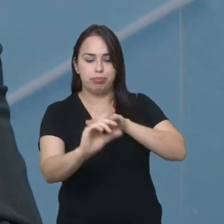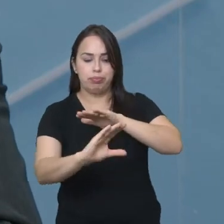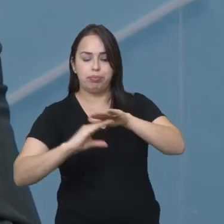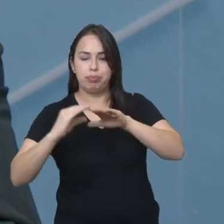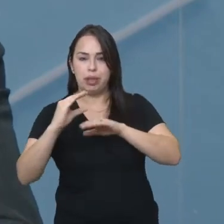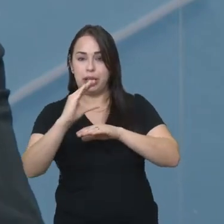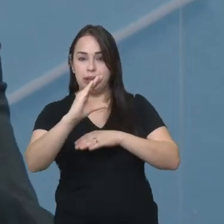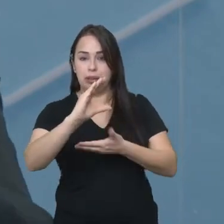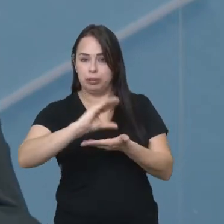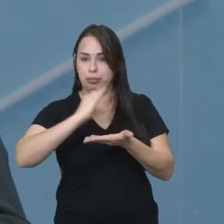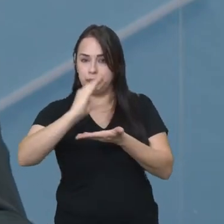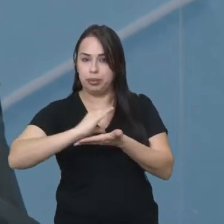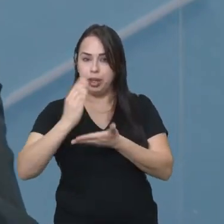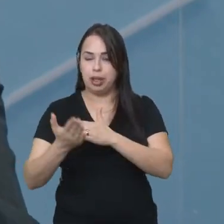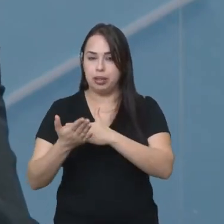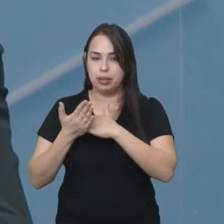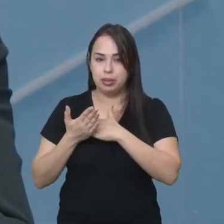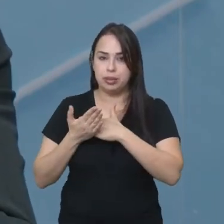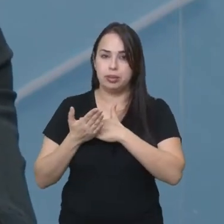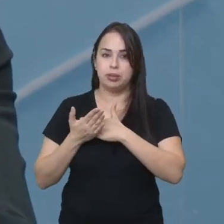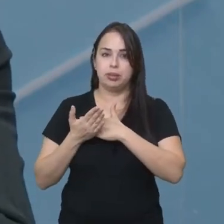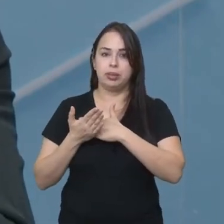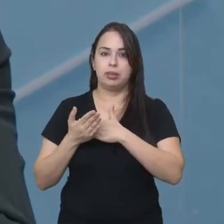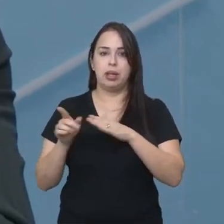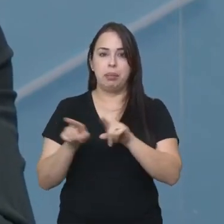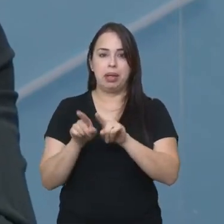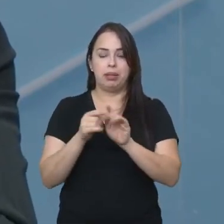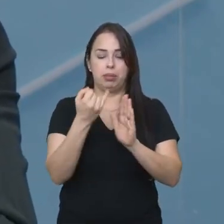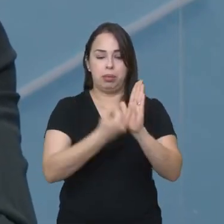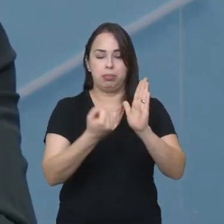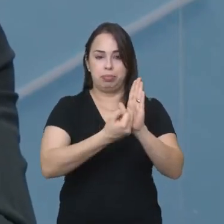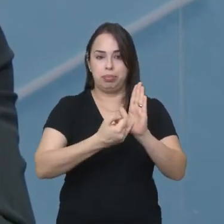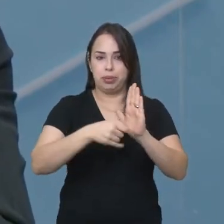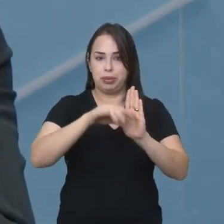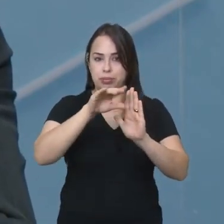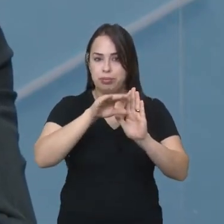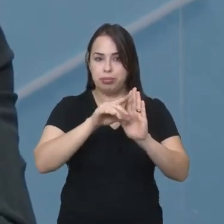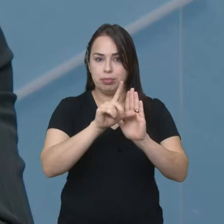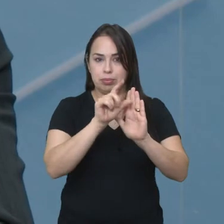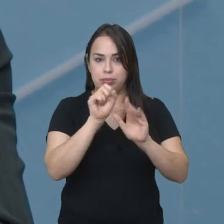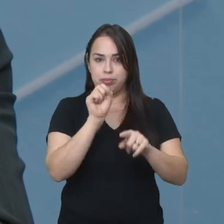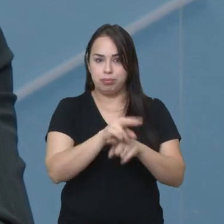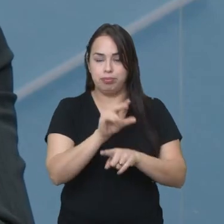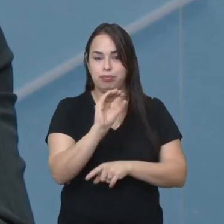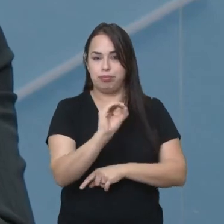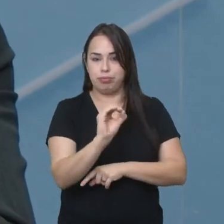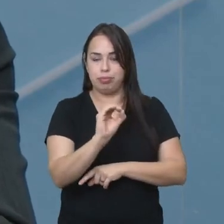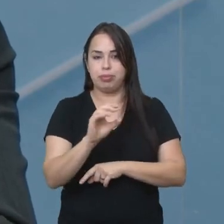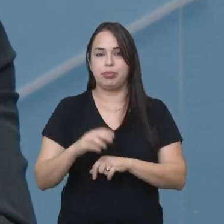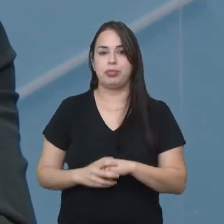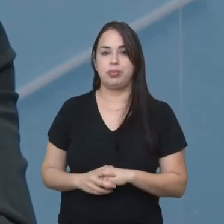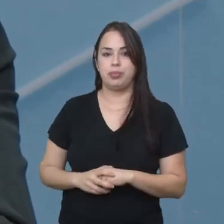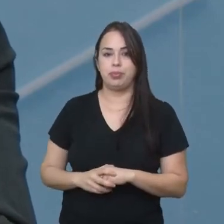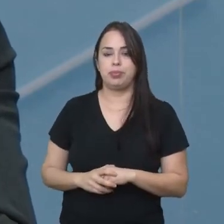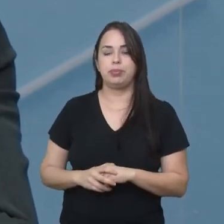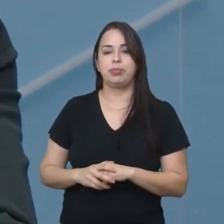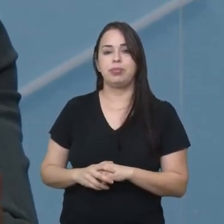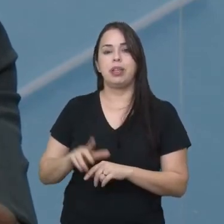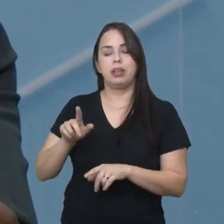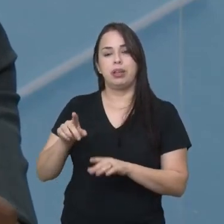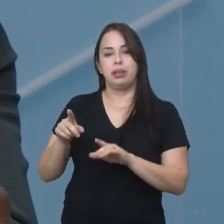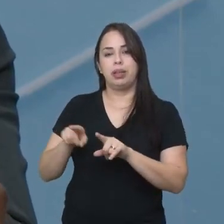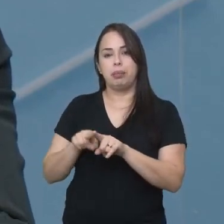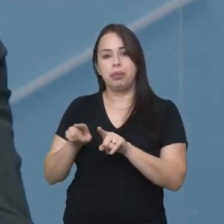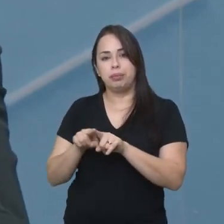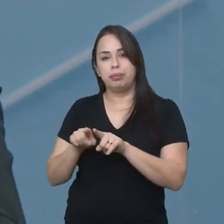né, que ajuda, né, com a renúncia fiscal, né, do imposto de renda, e que